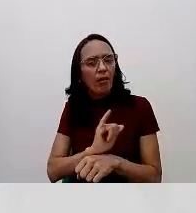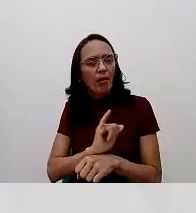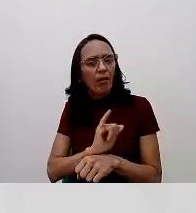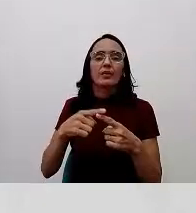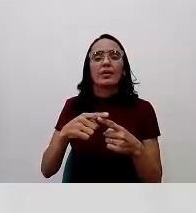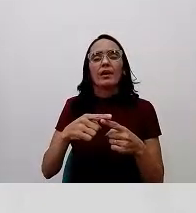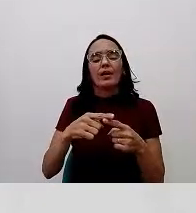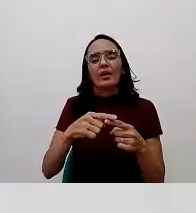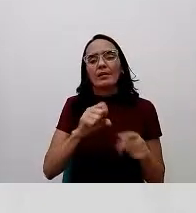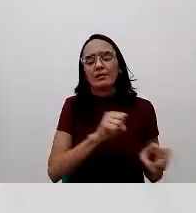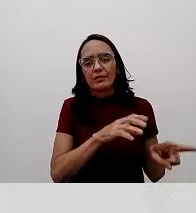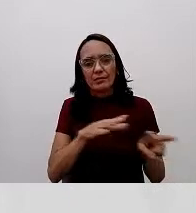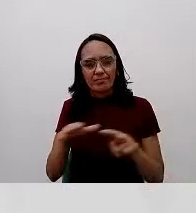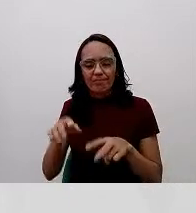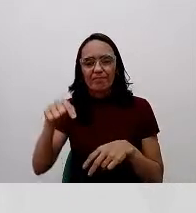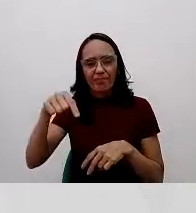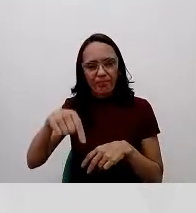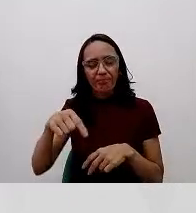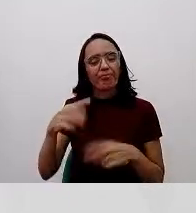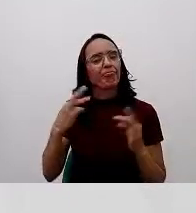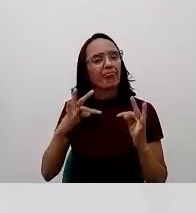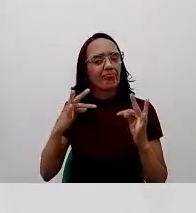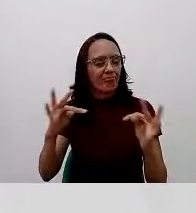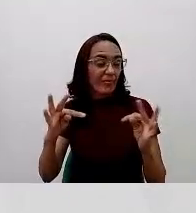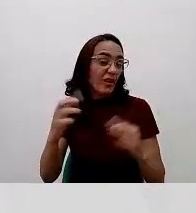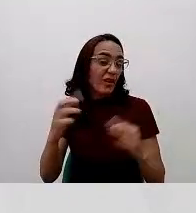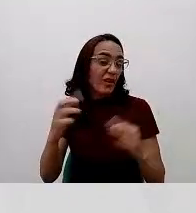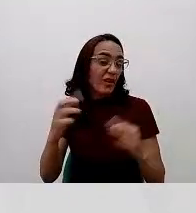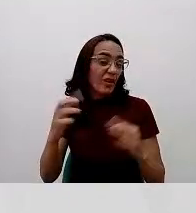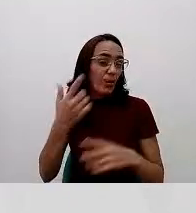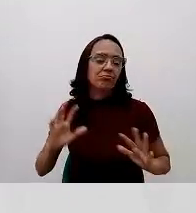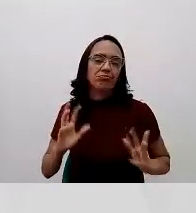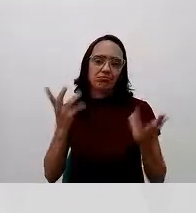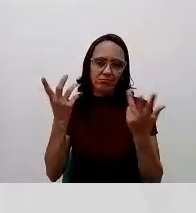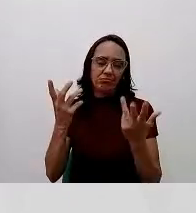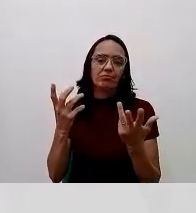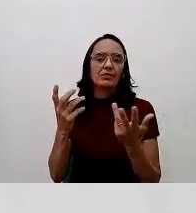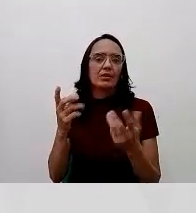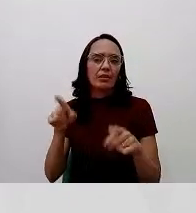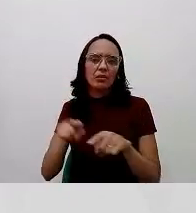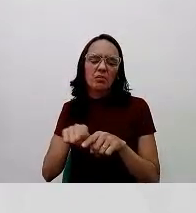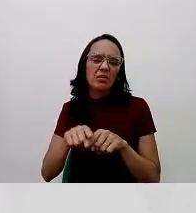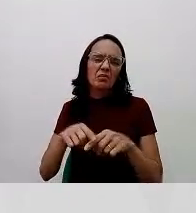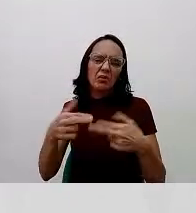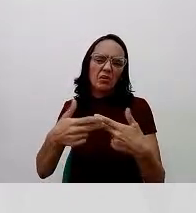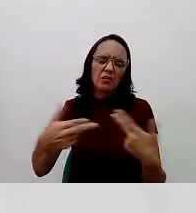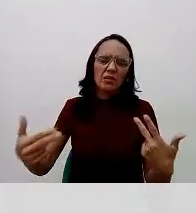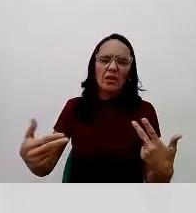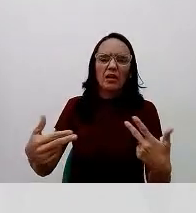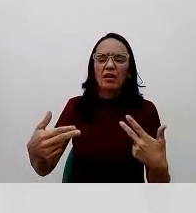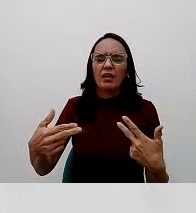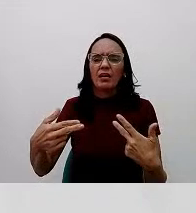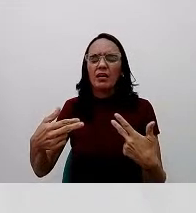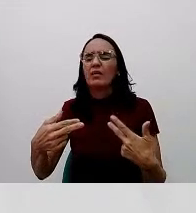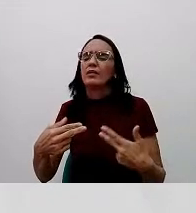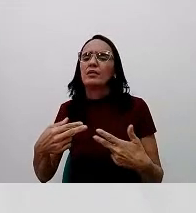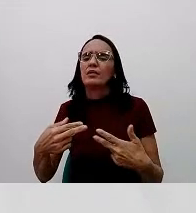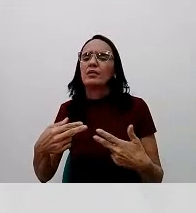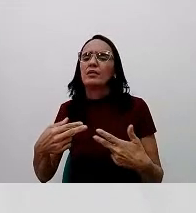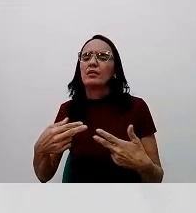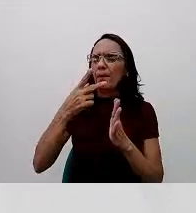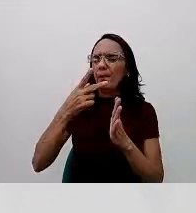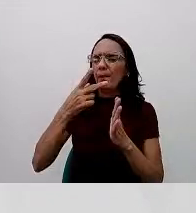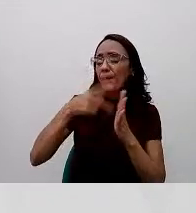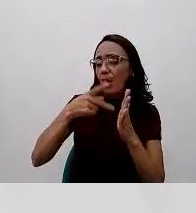esse canal para outros eventos, como, por exemplo, o Sarau Poético, a Semana de Meio Ambiente. Então, o canal do Campus é um canal onde a gente